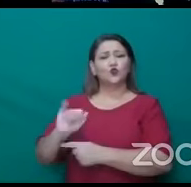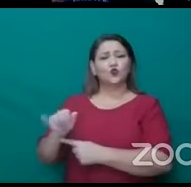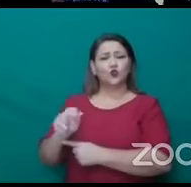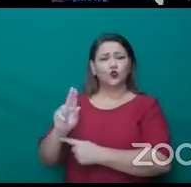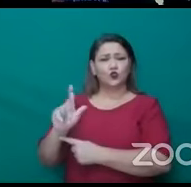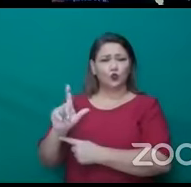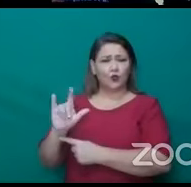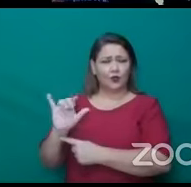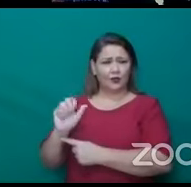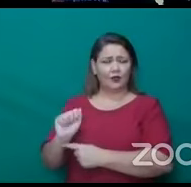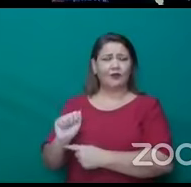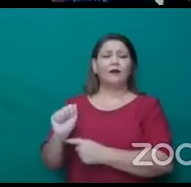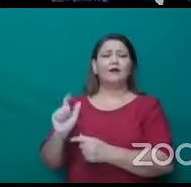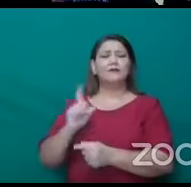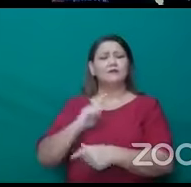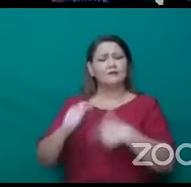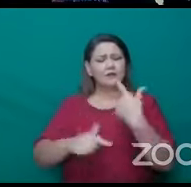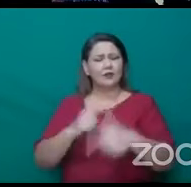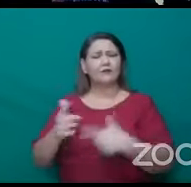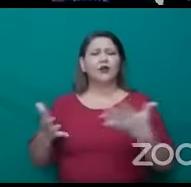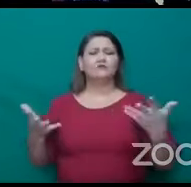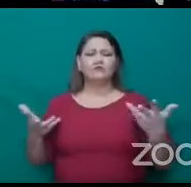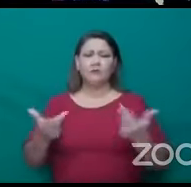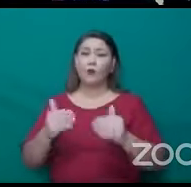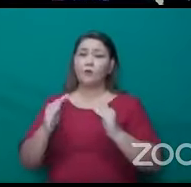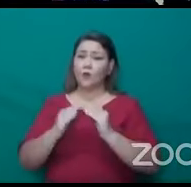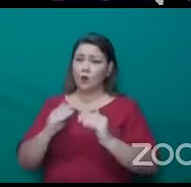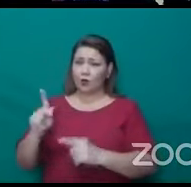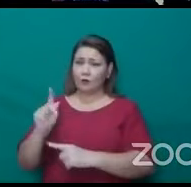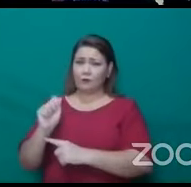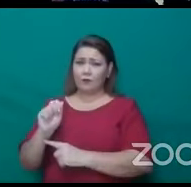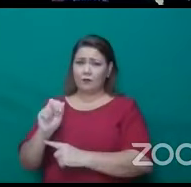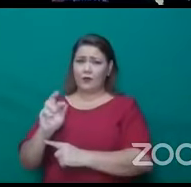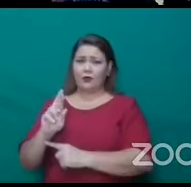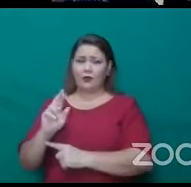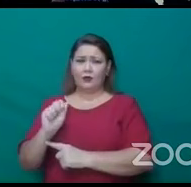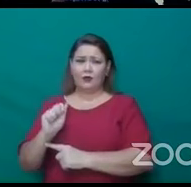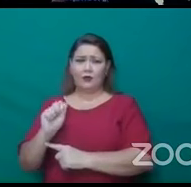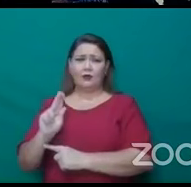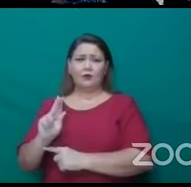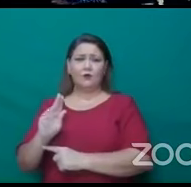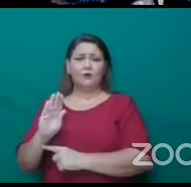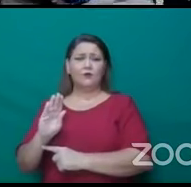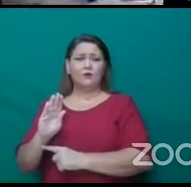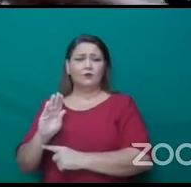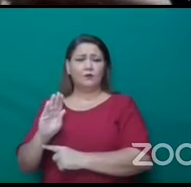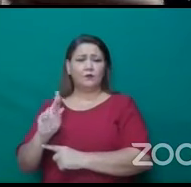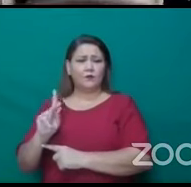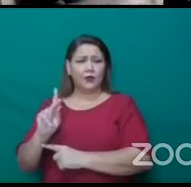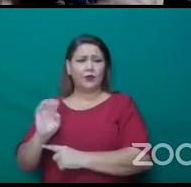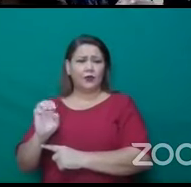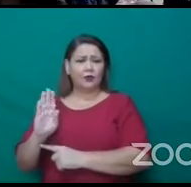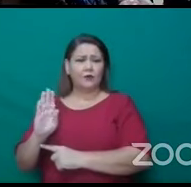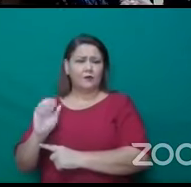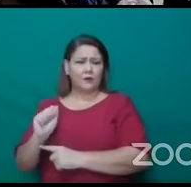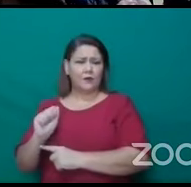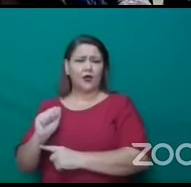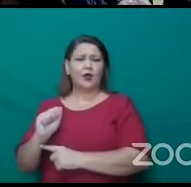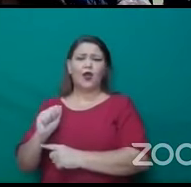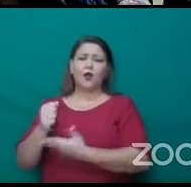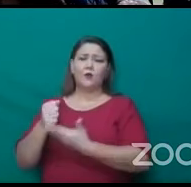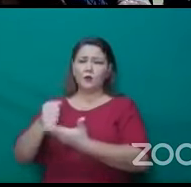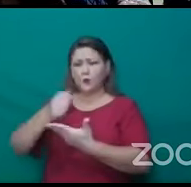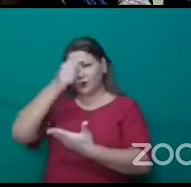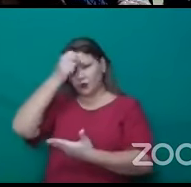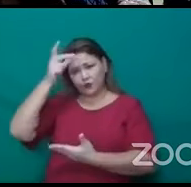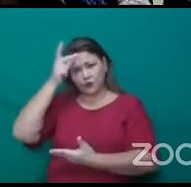excepcional. Ele mora em Paraopeba, né? O filme foi gravado em Paraopeba, então ele conseguiu transporte para a gente, apoio da prefeitura, não